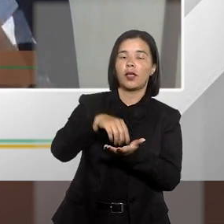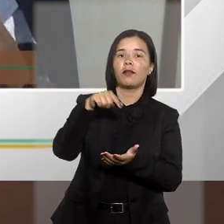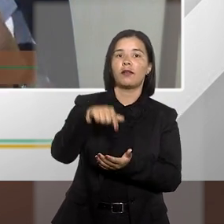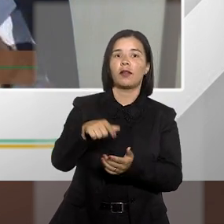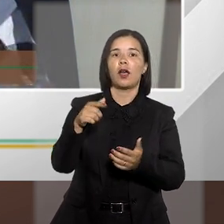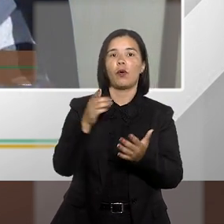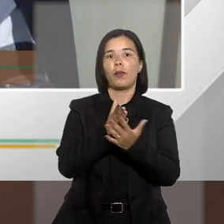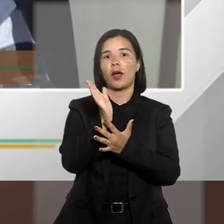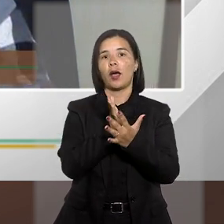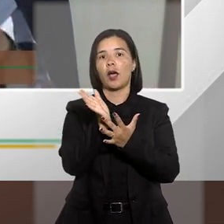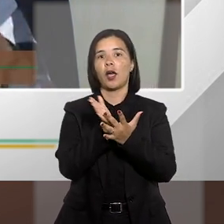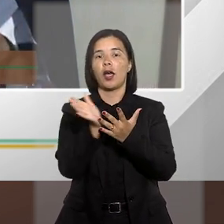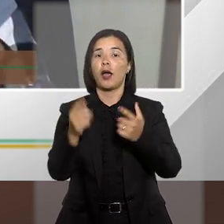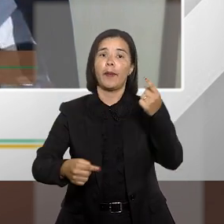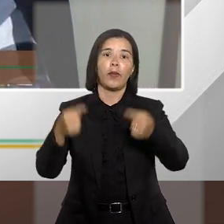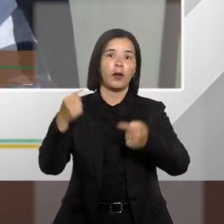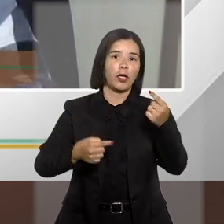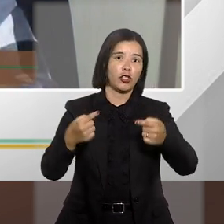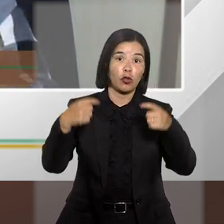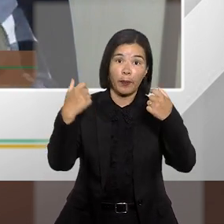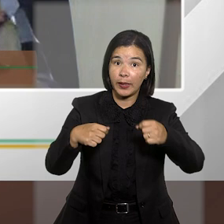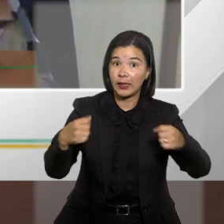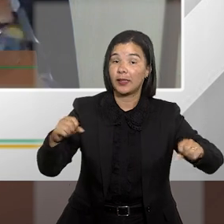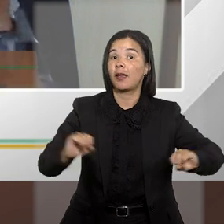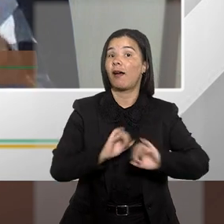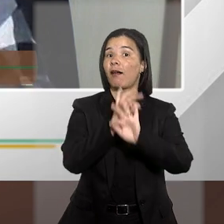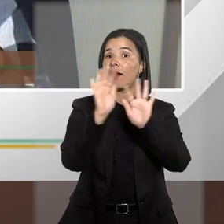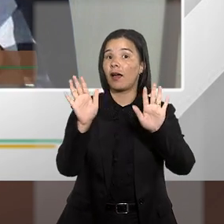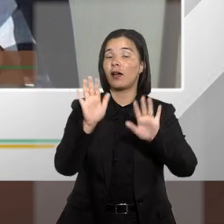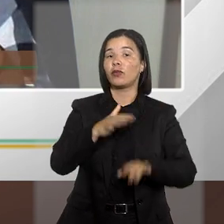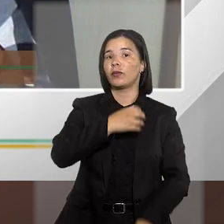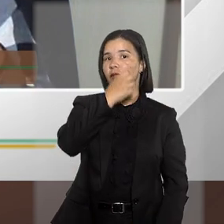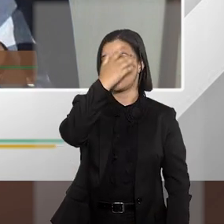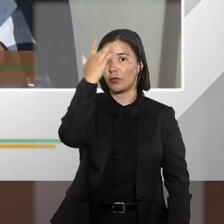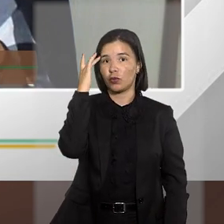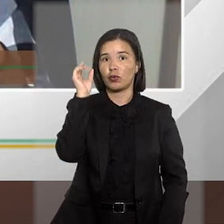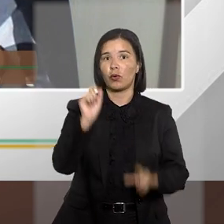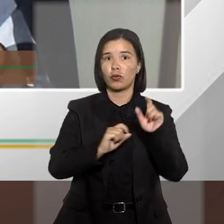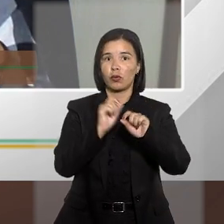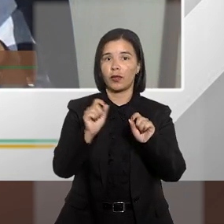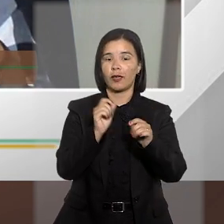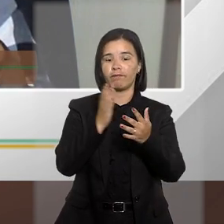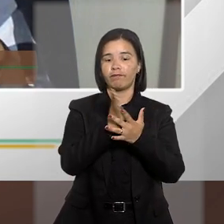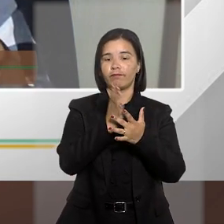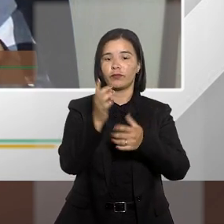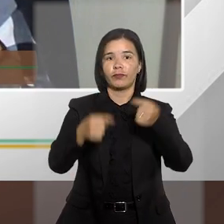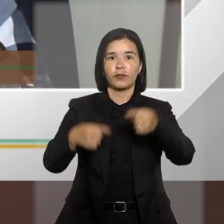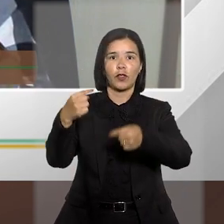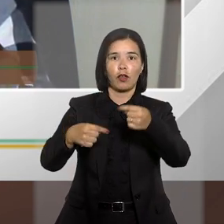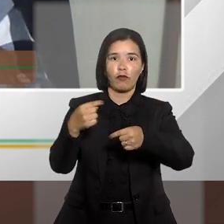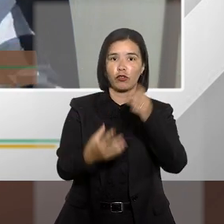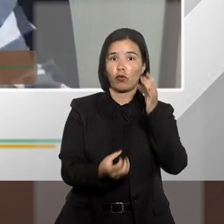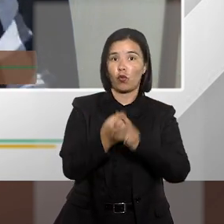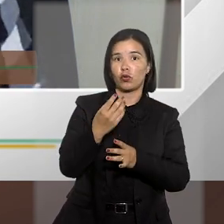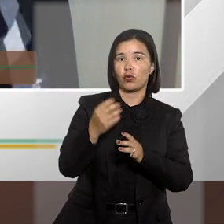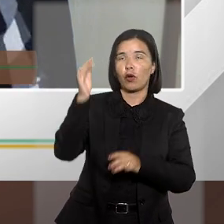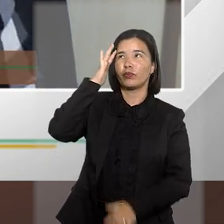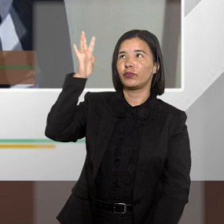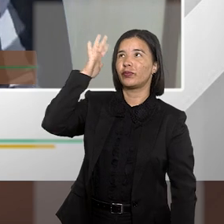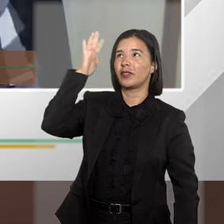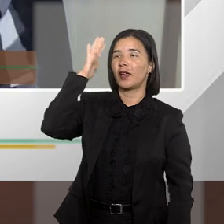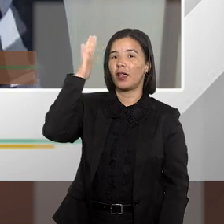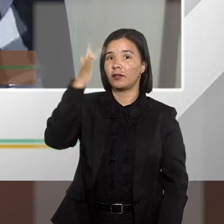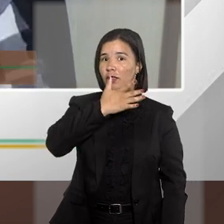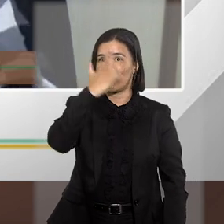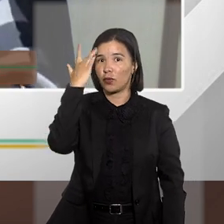viés político, e isso precisa ficar claro para as pessoas. Se trata de um viés político que você constrói no imaginário da população a ideia de que há